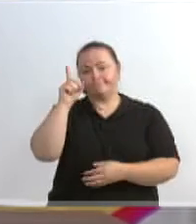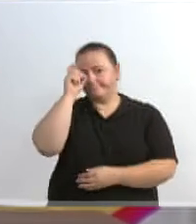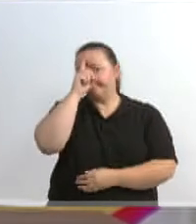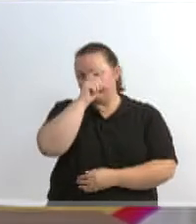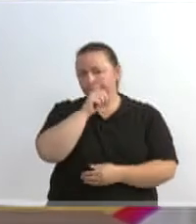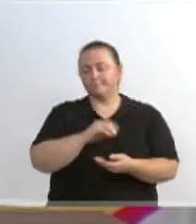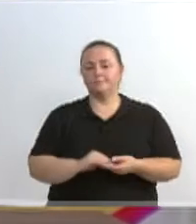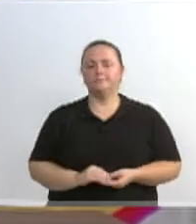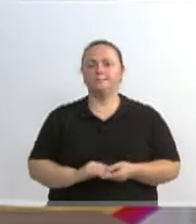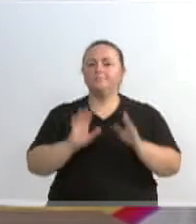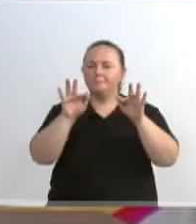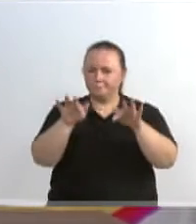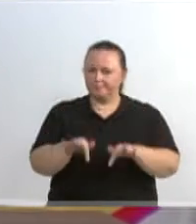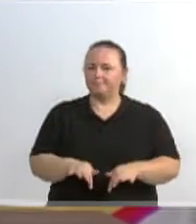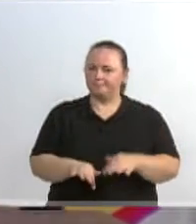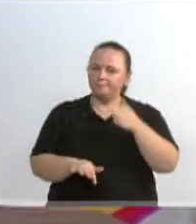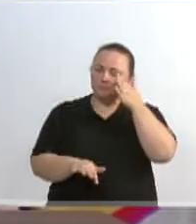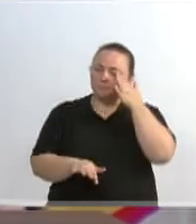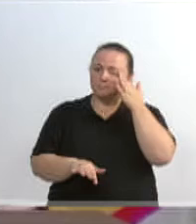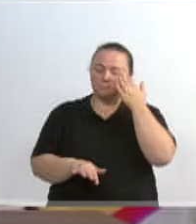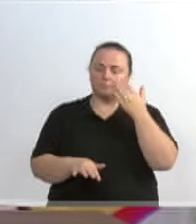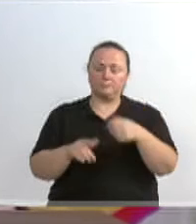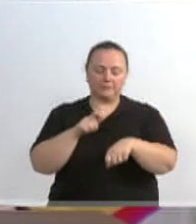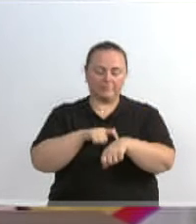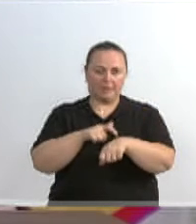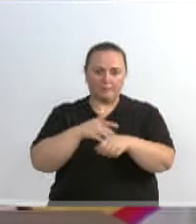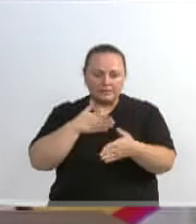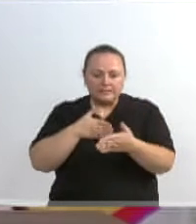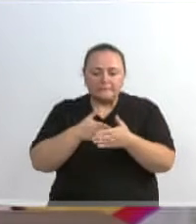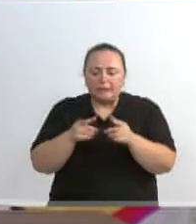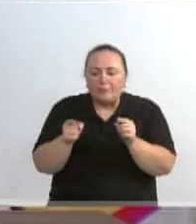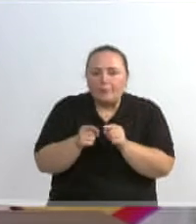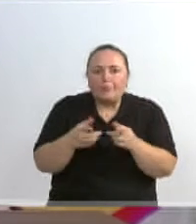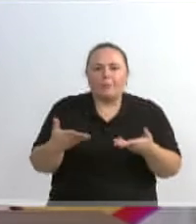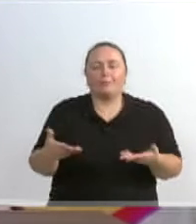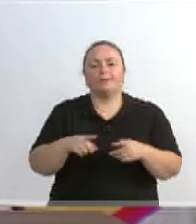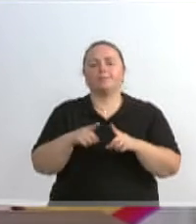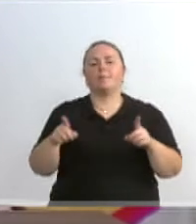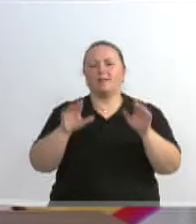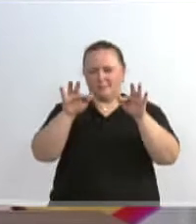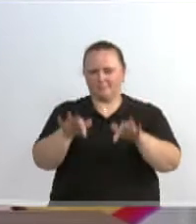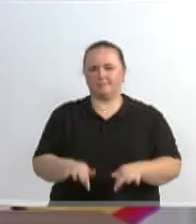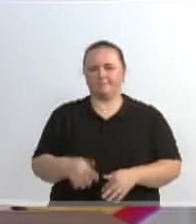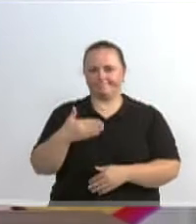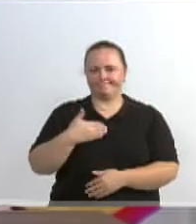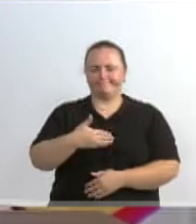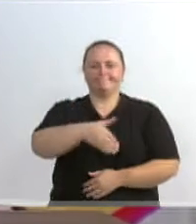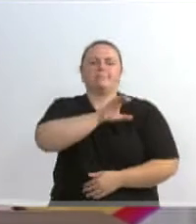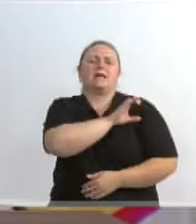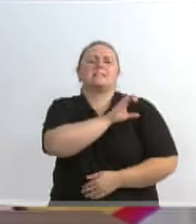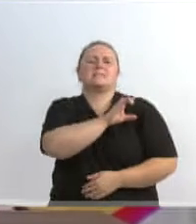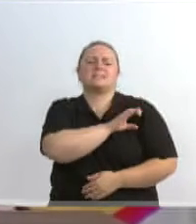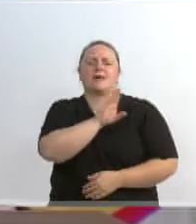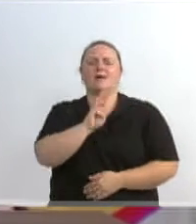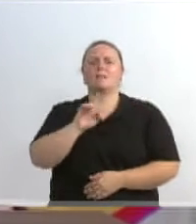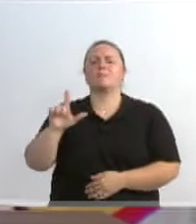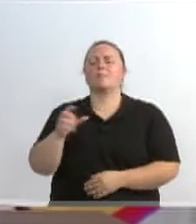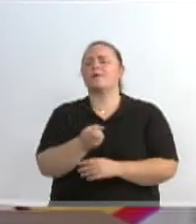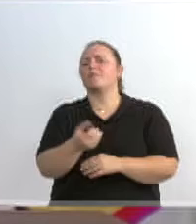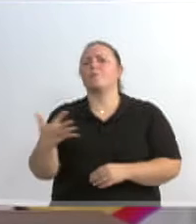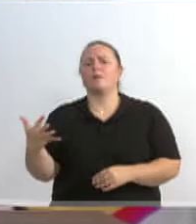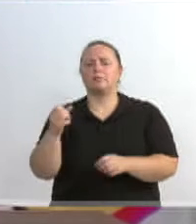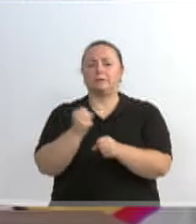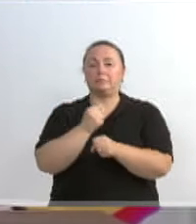para fechar também como falei o tempo não é suficiente mas para fechar a questão das creches no município no final as obras